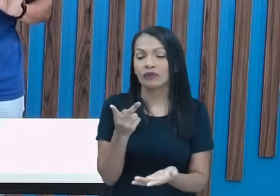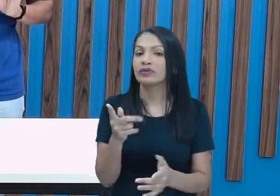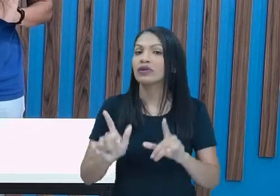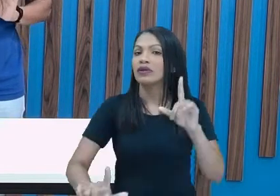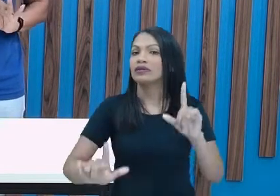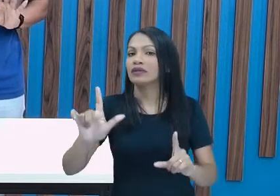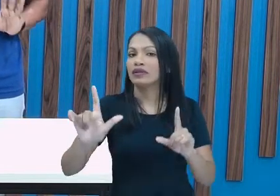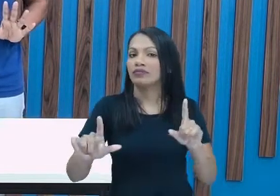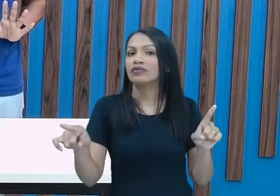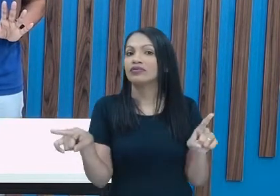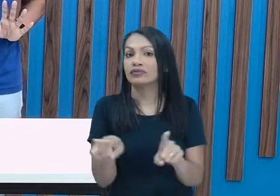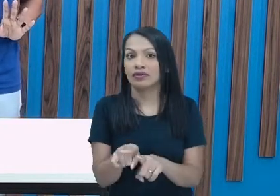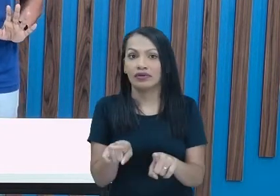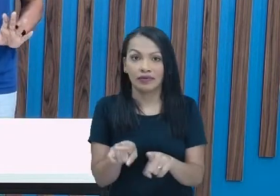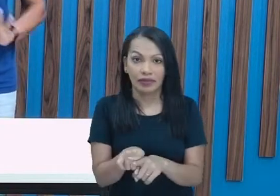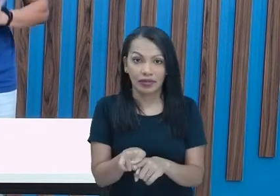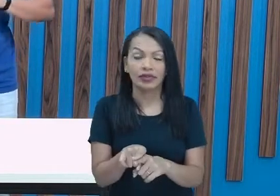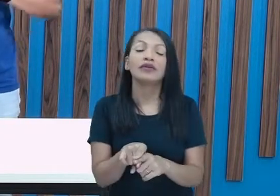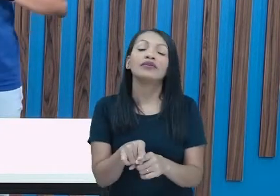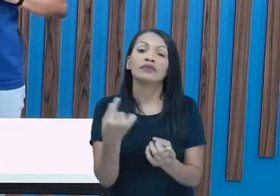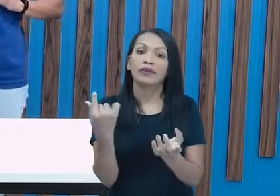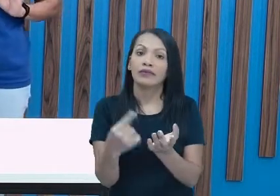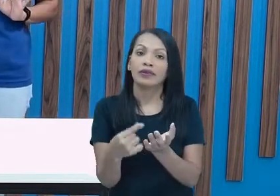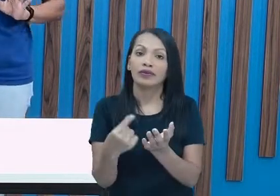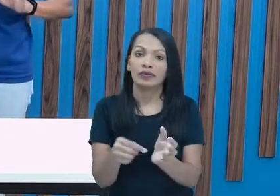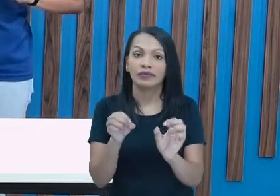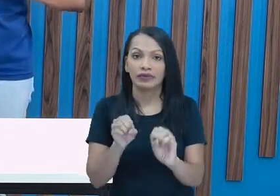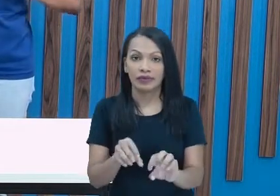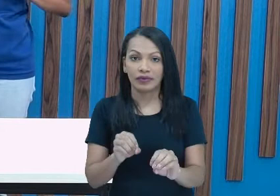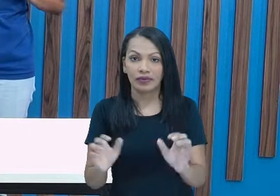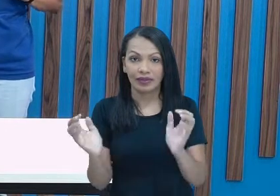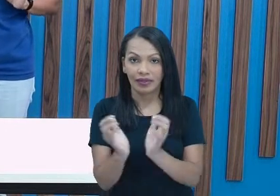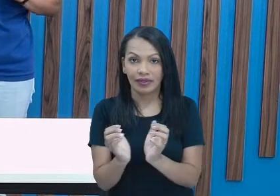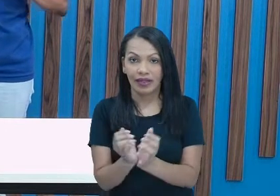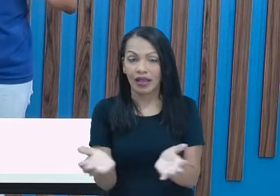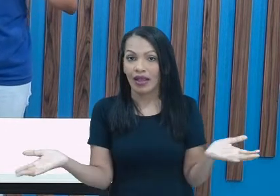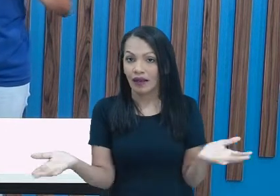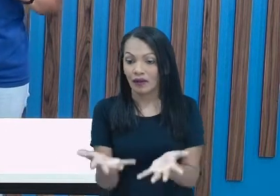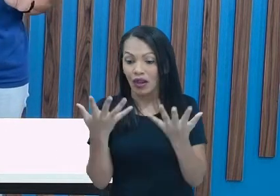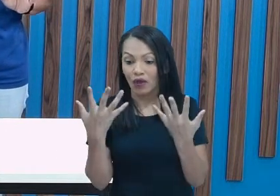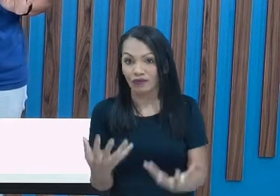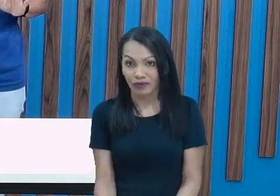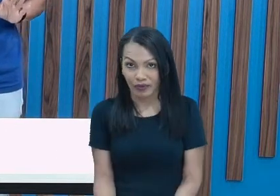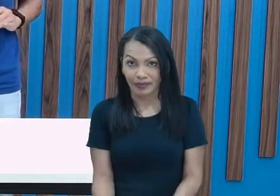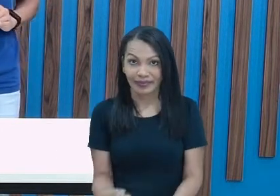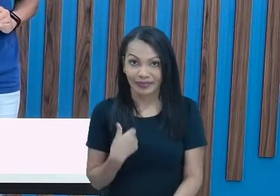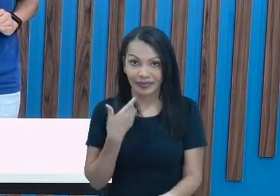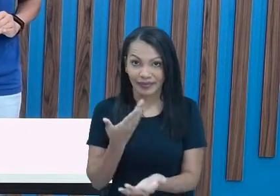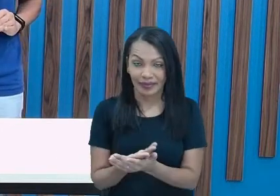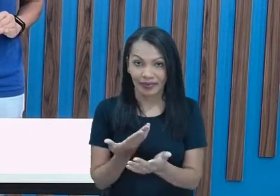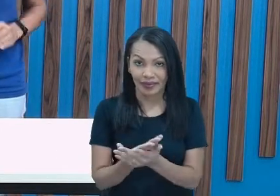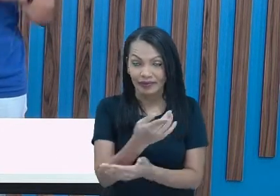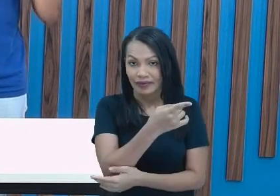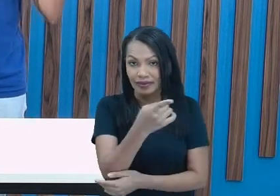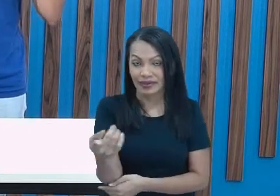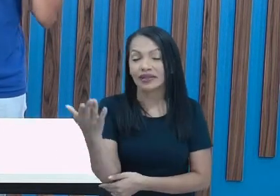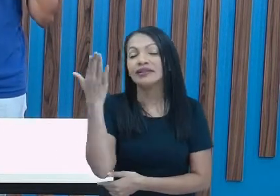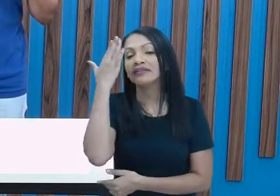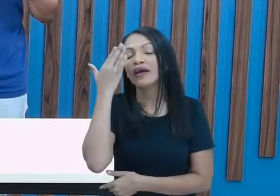no aplicativo, tá certo? Agora sim, vamos esquentar para ir para a nossa aula. Você sabe o que